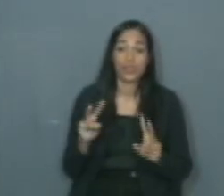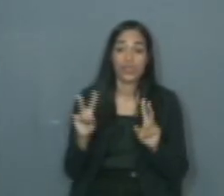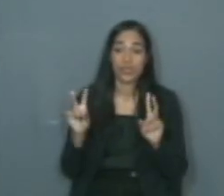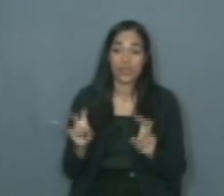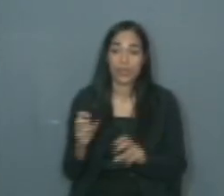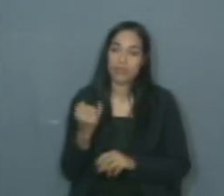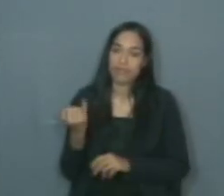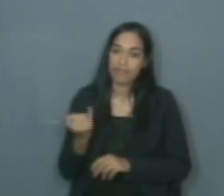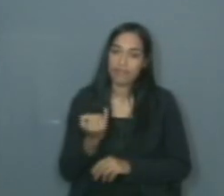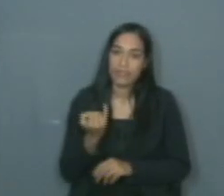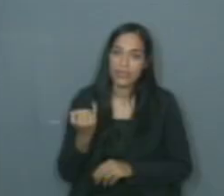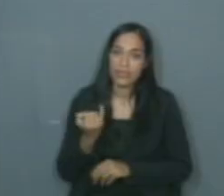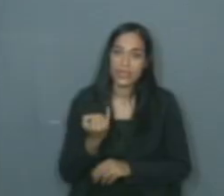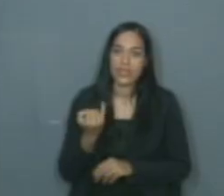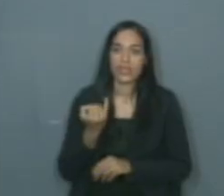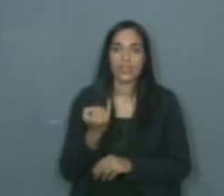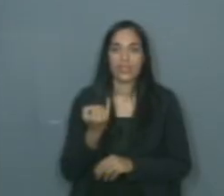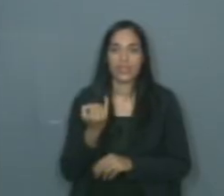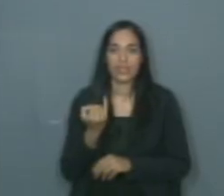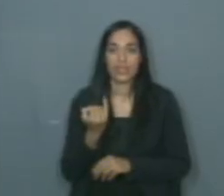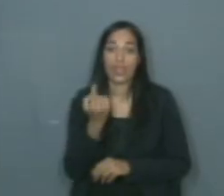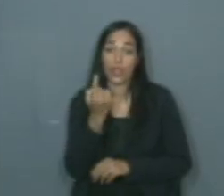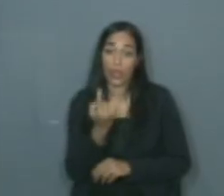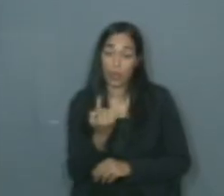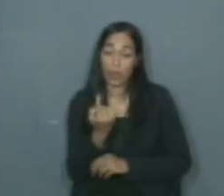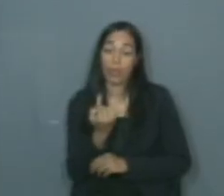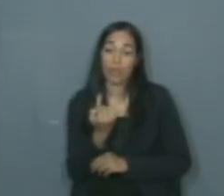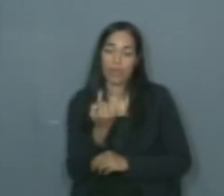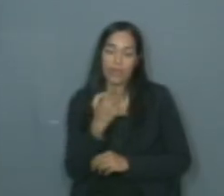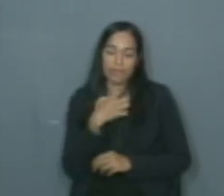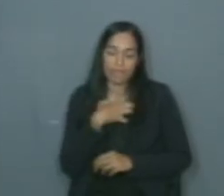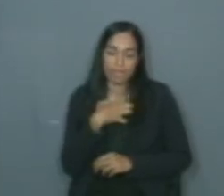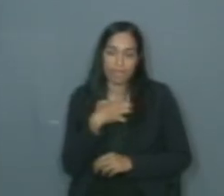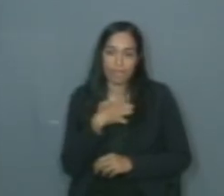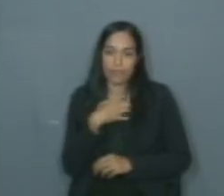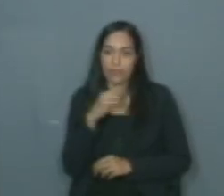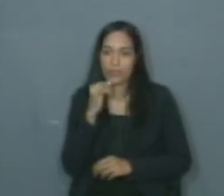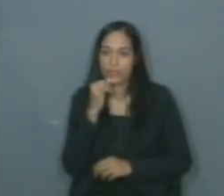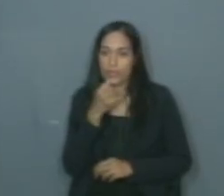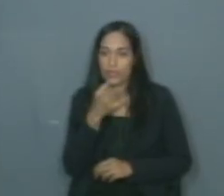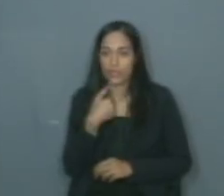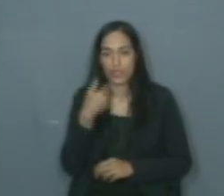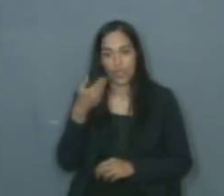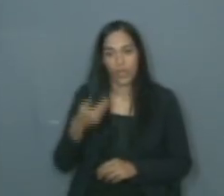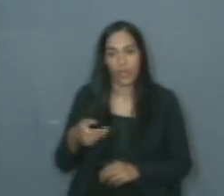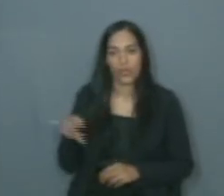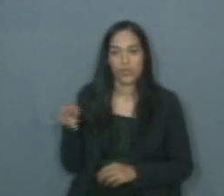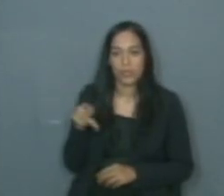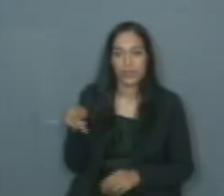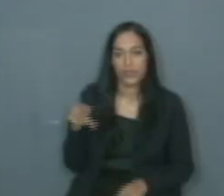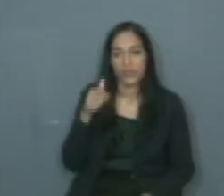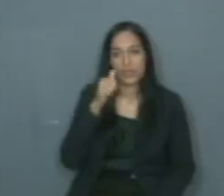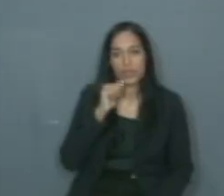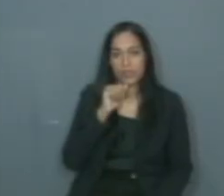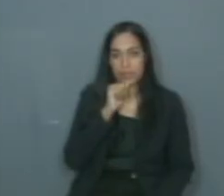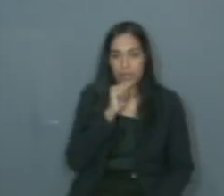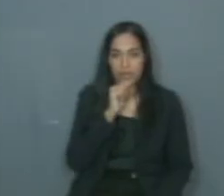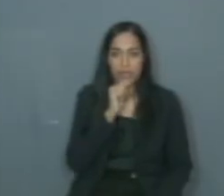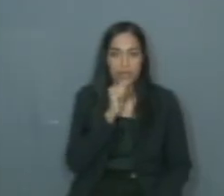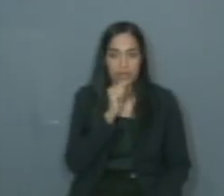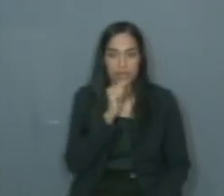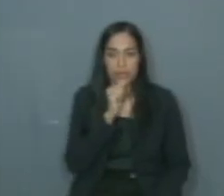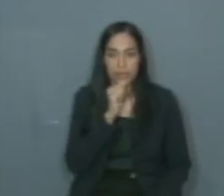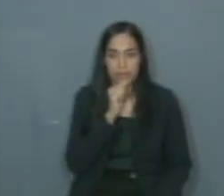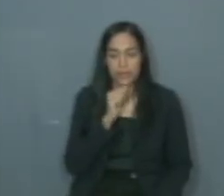temáticas importantes e uma me deixa relativamente muito triste, porque sou professora, sou mãe,